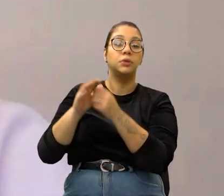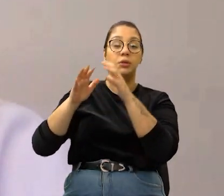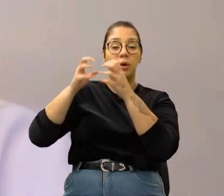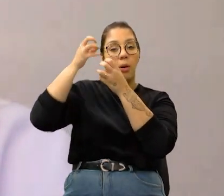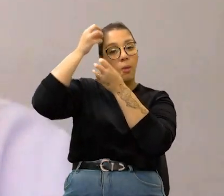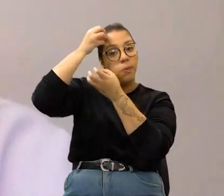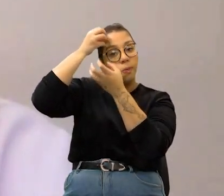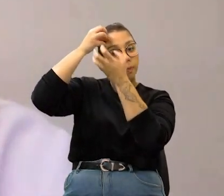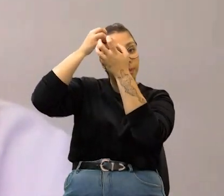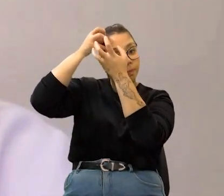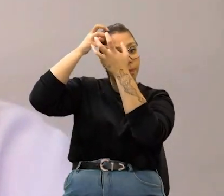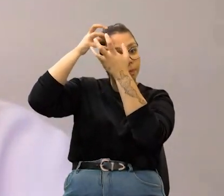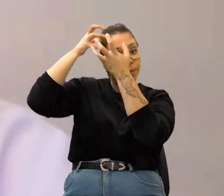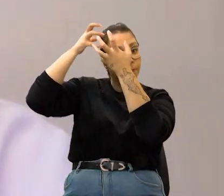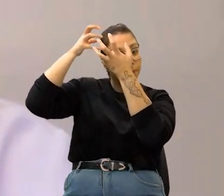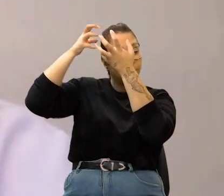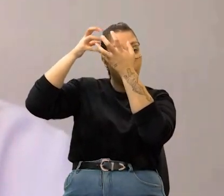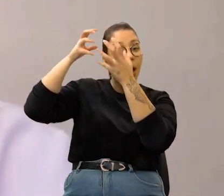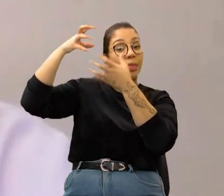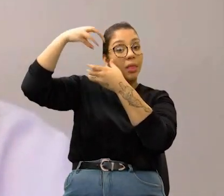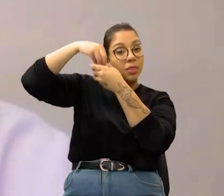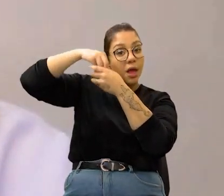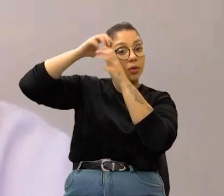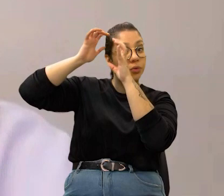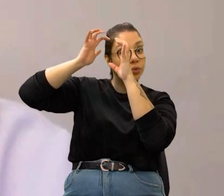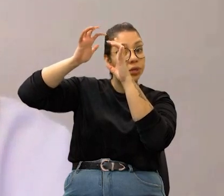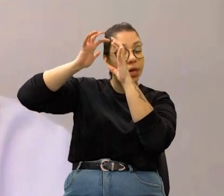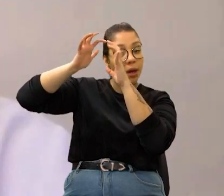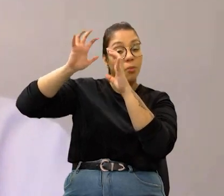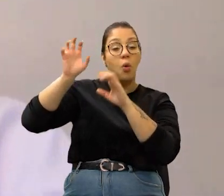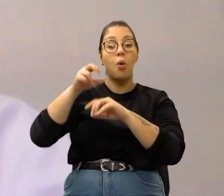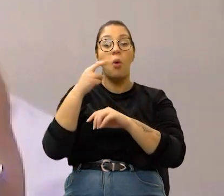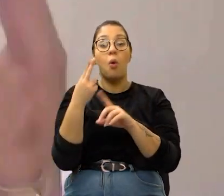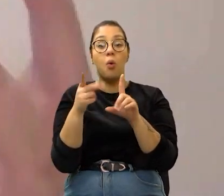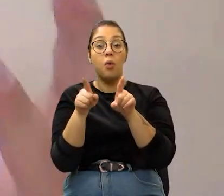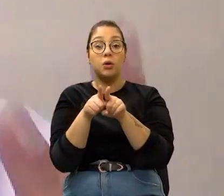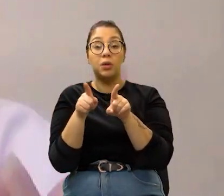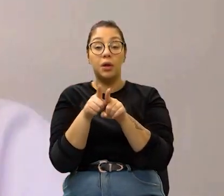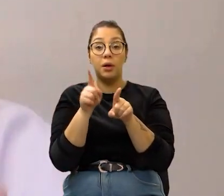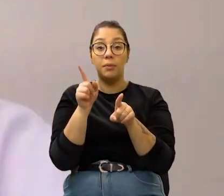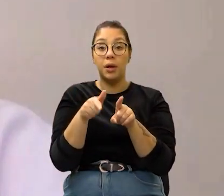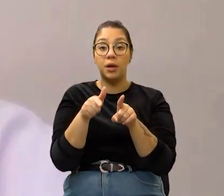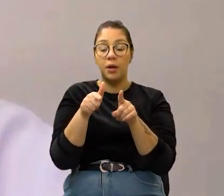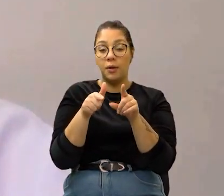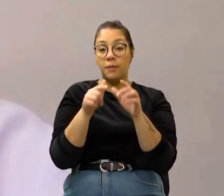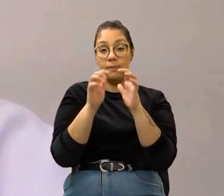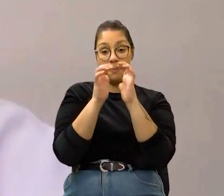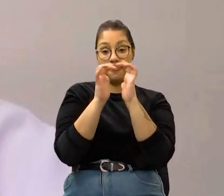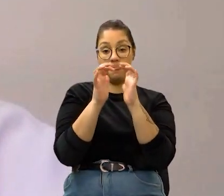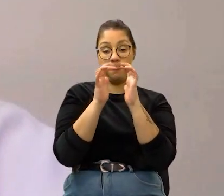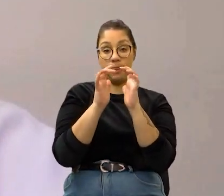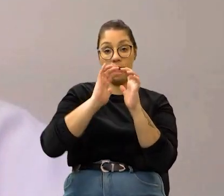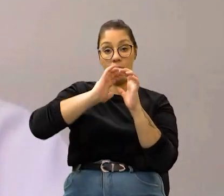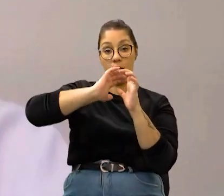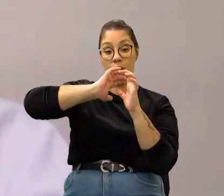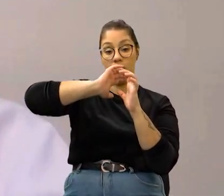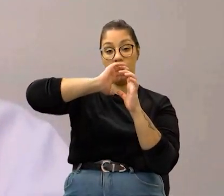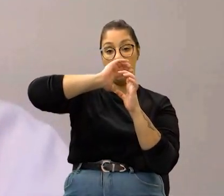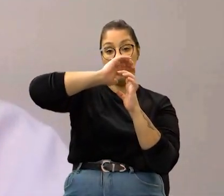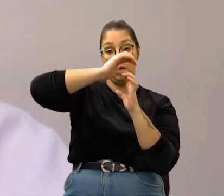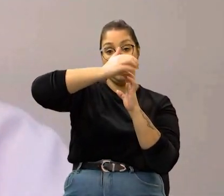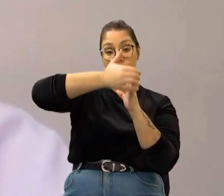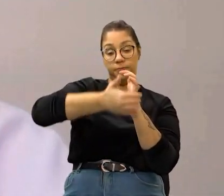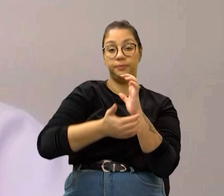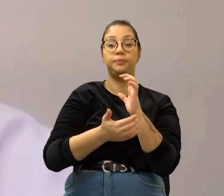podem crescer na região do próprio cérebro. Nós temos como se fosse uma capa que envolve todo o